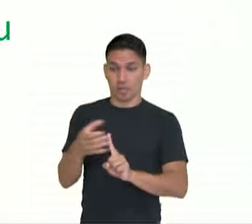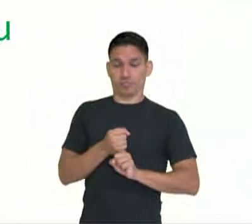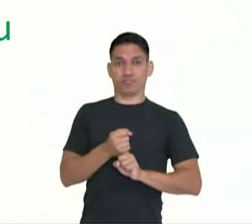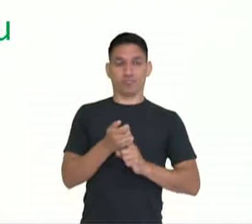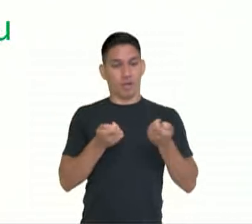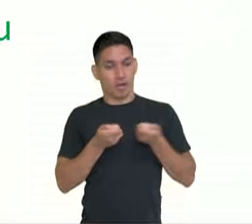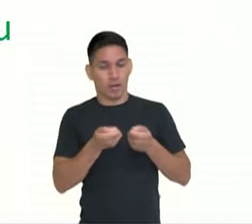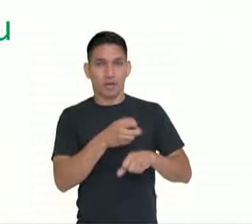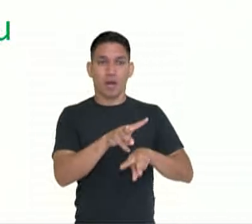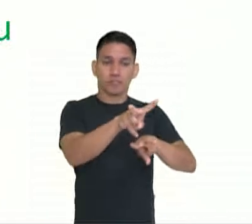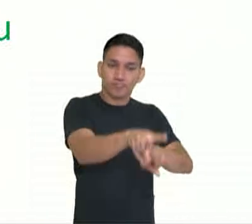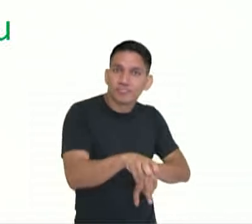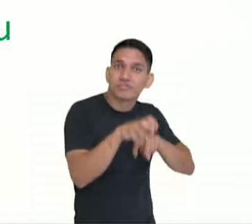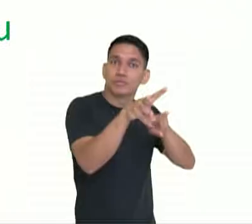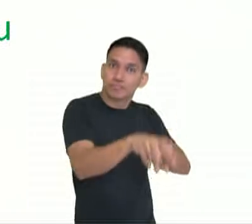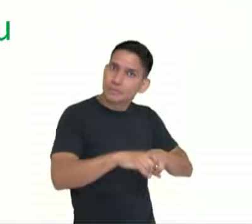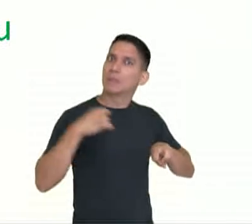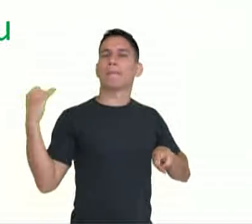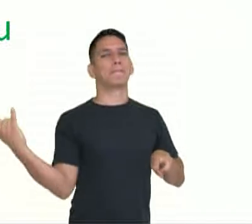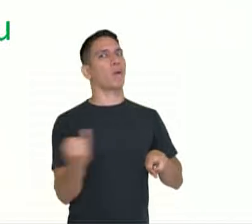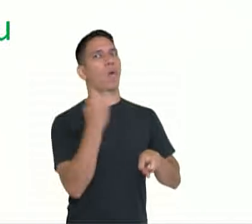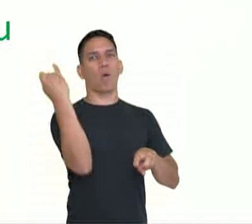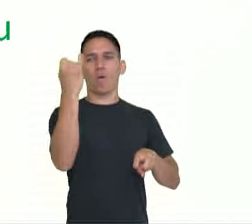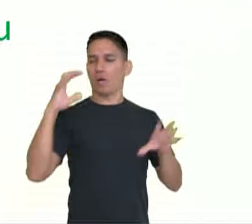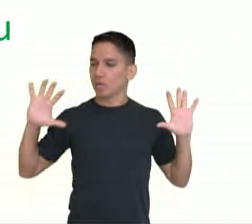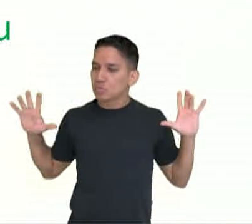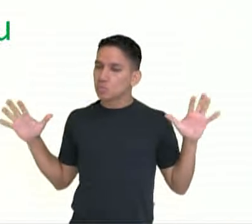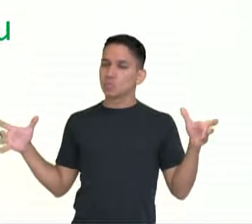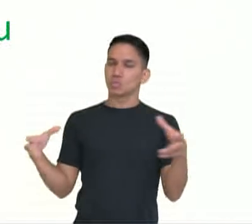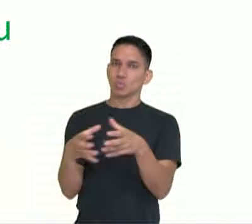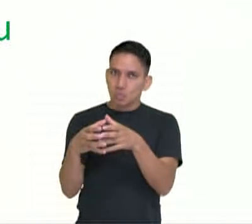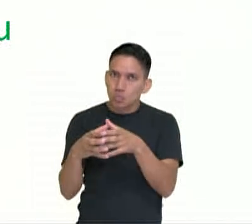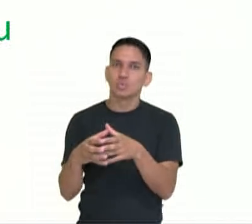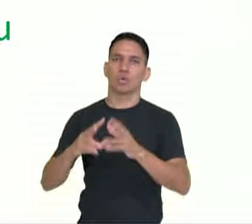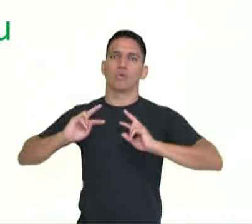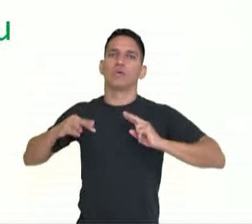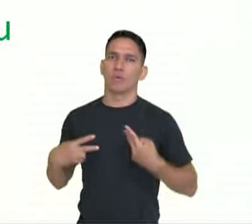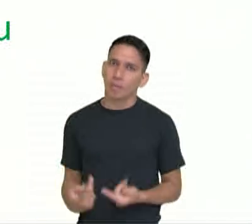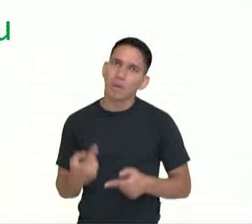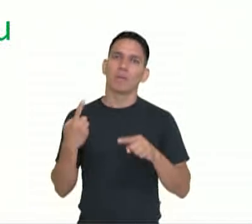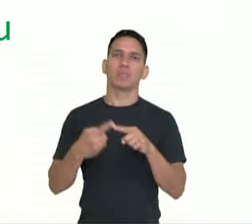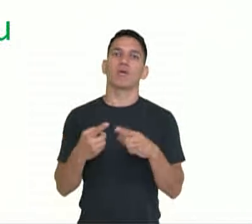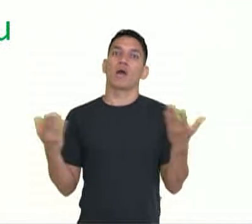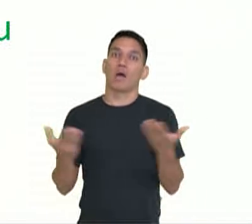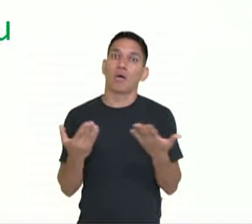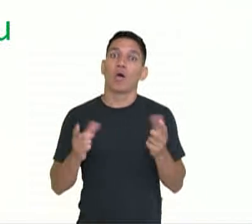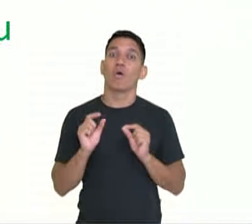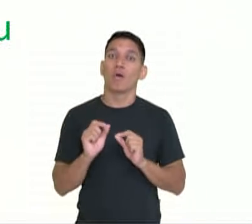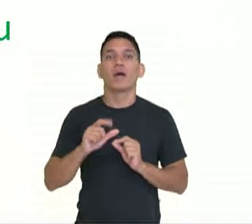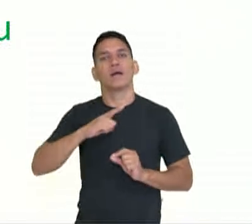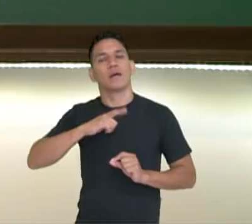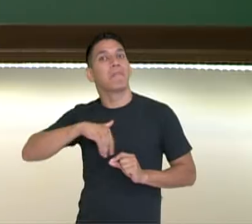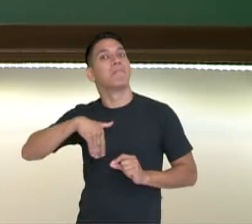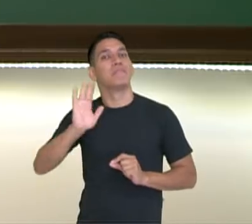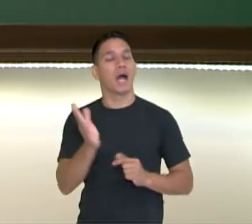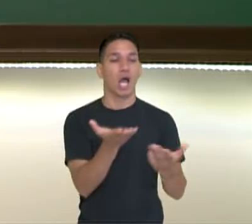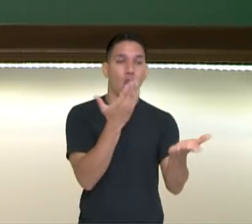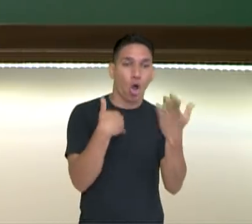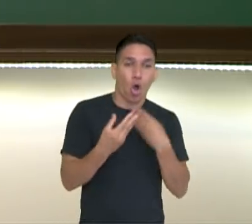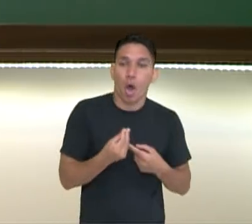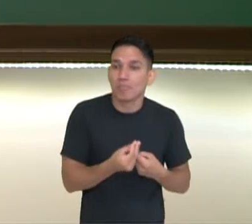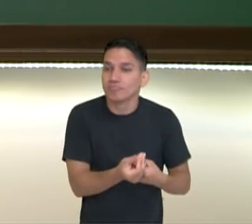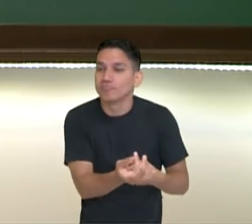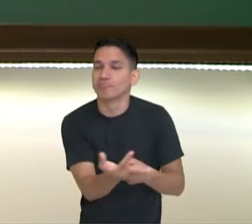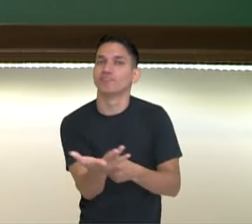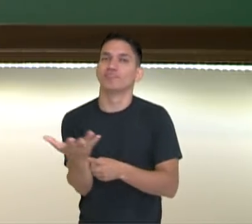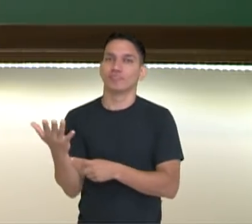agricultura, muito importante para o desenvolvimento da sociedade humana, já que agora você vai ter mais alimento disponível e, com